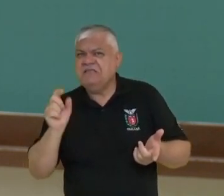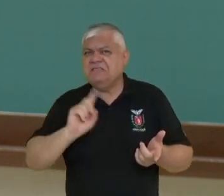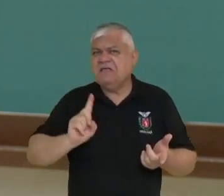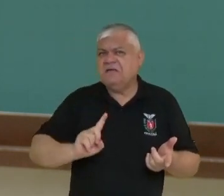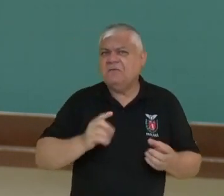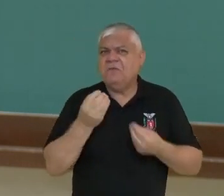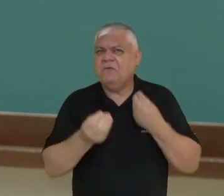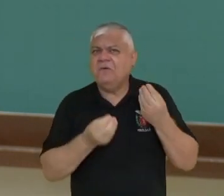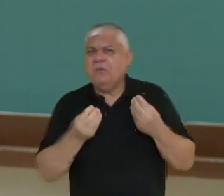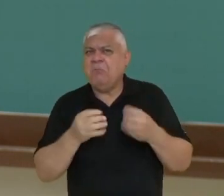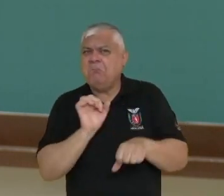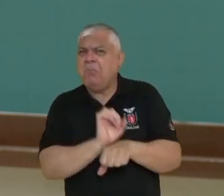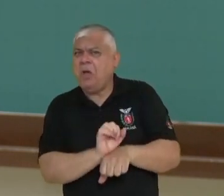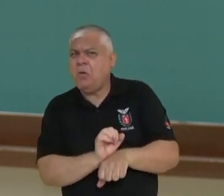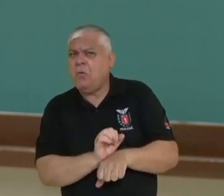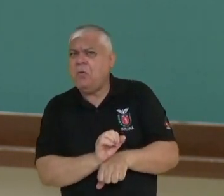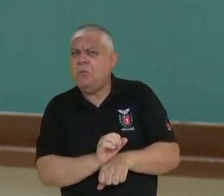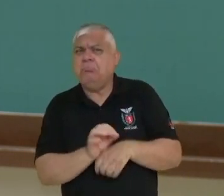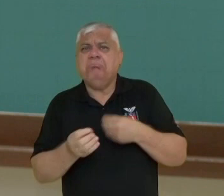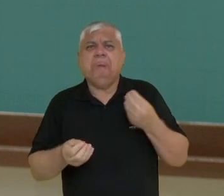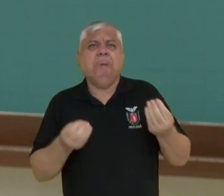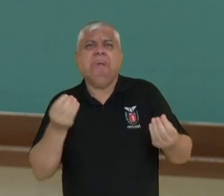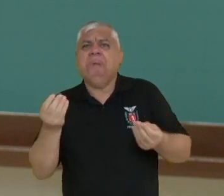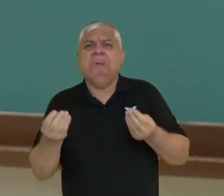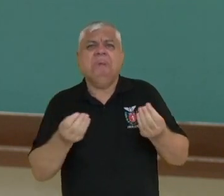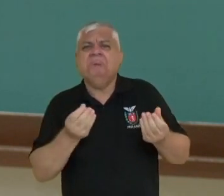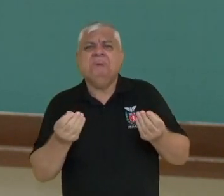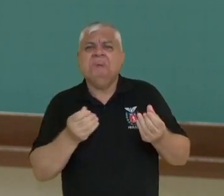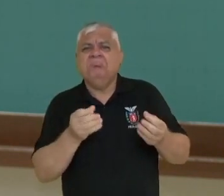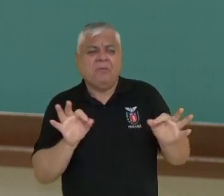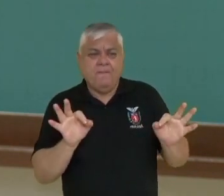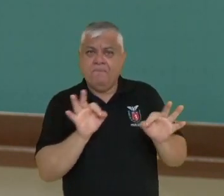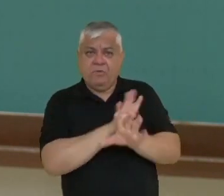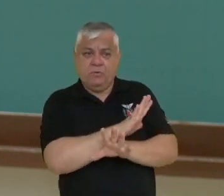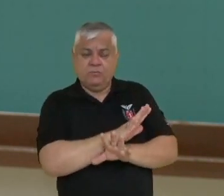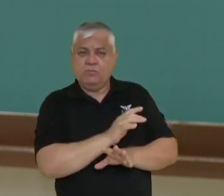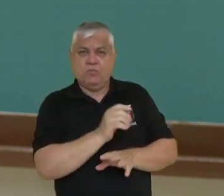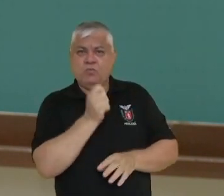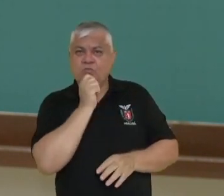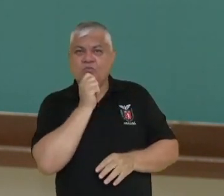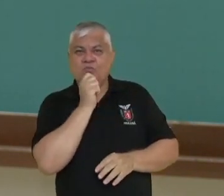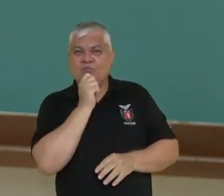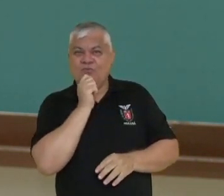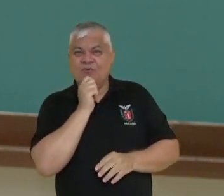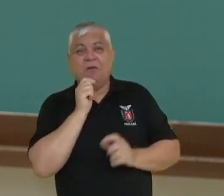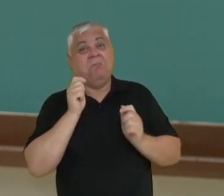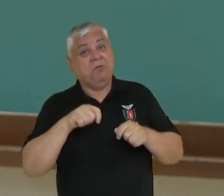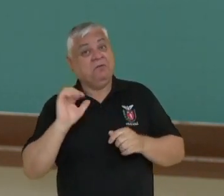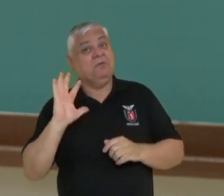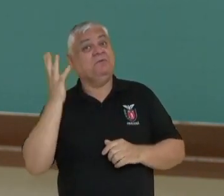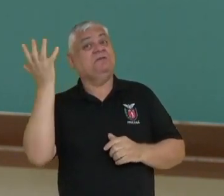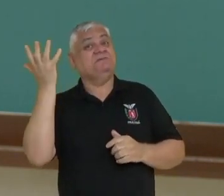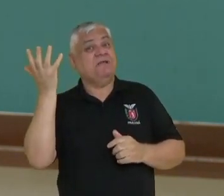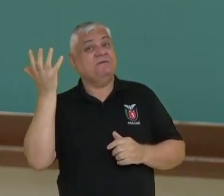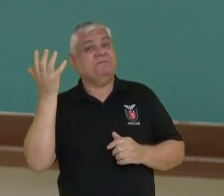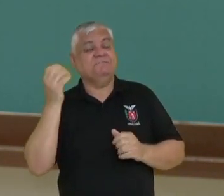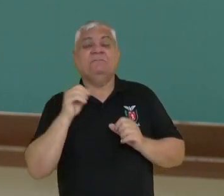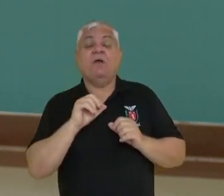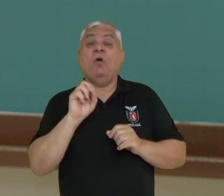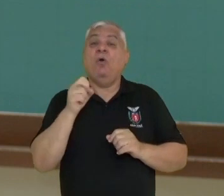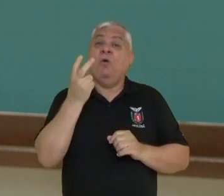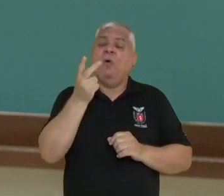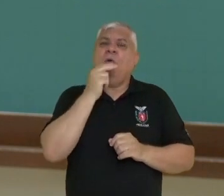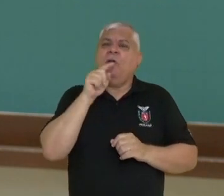mas pararam ali no caminho, aquela ação não foi terminada, não foi acabada. Pode ser que aconteceu isso, pode ser que realmente